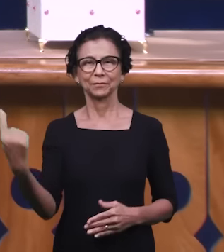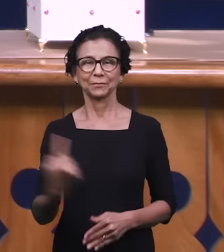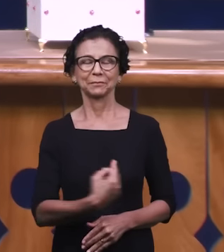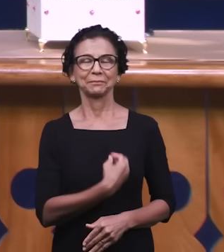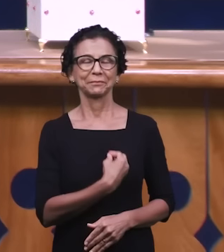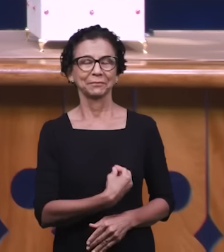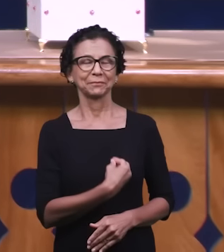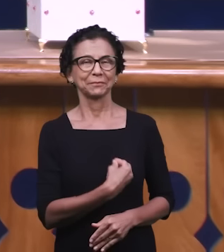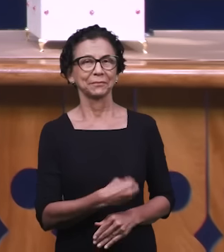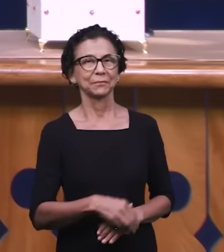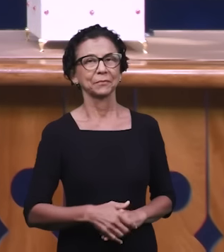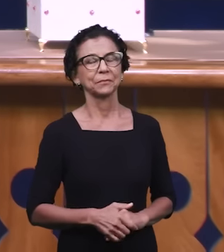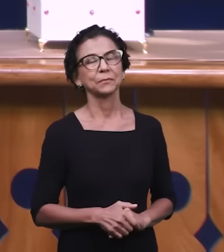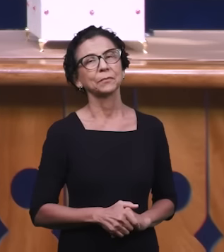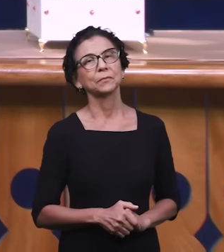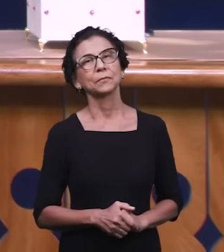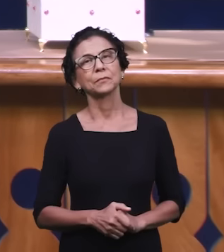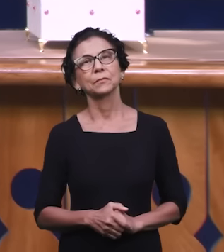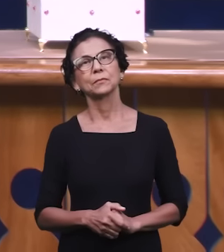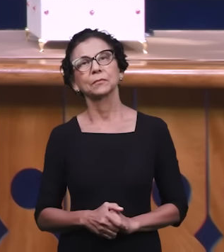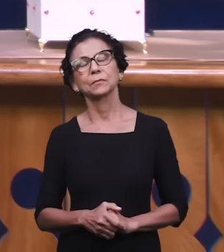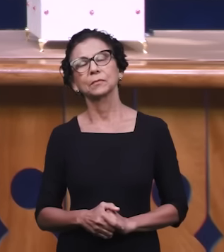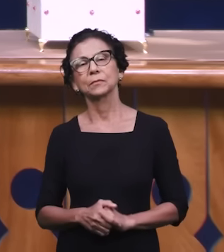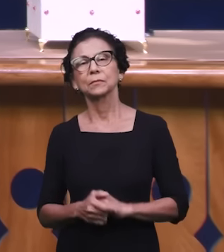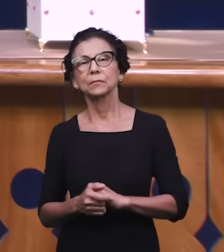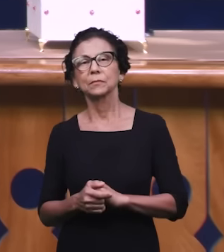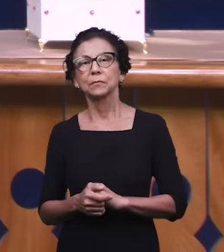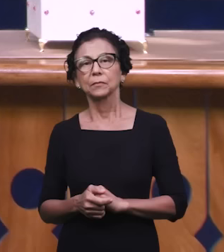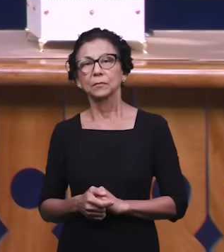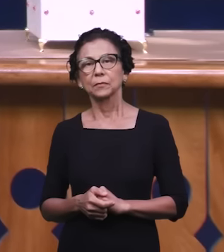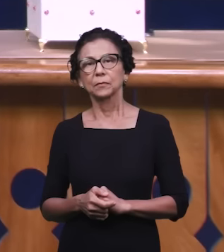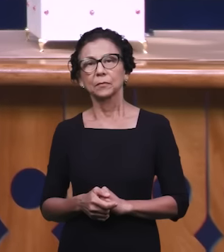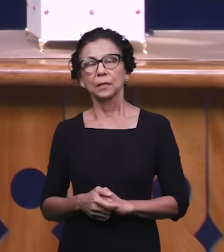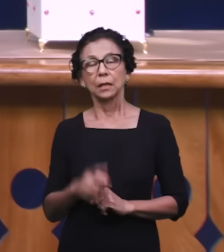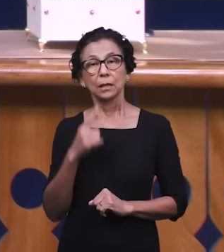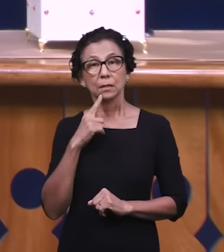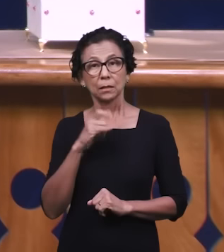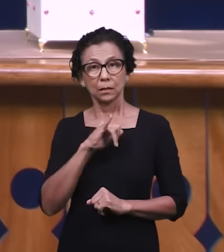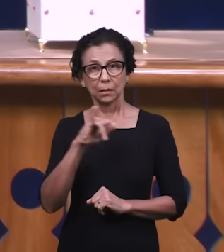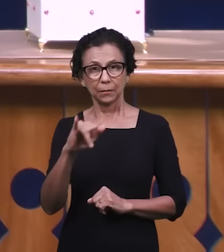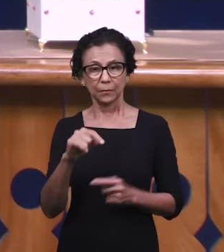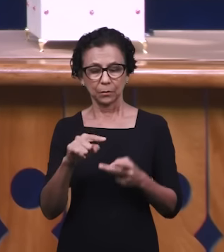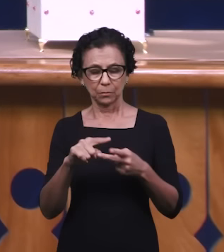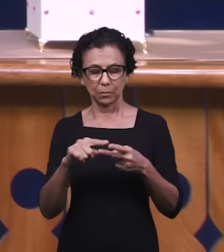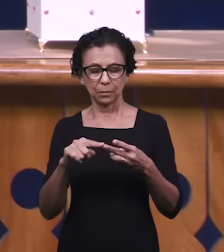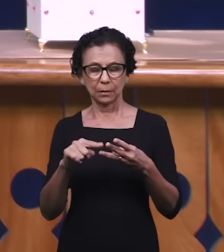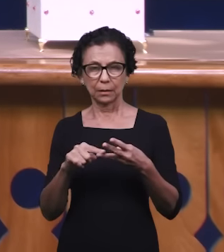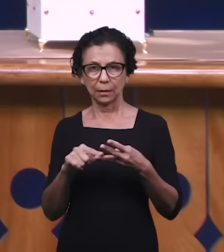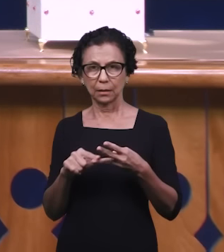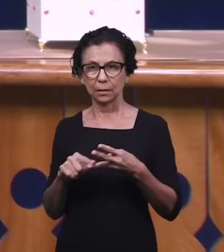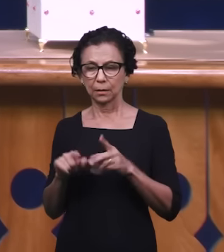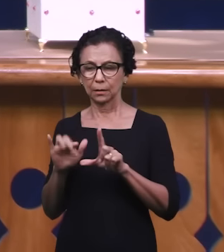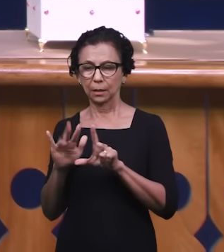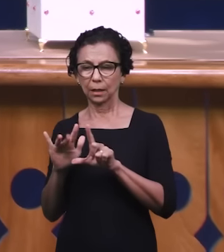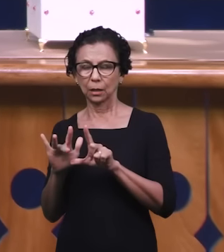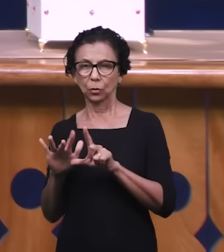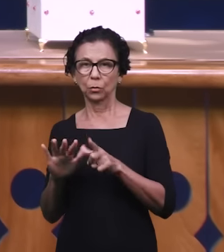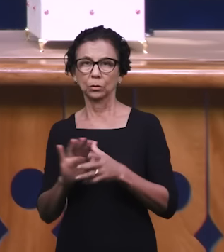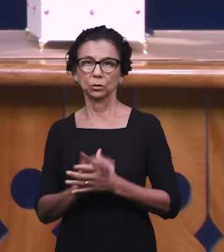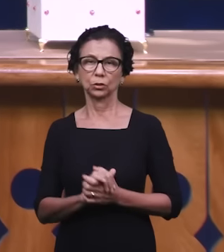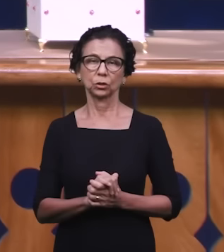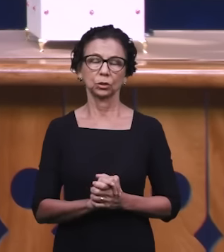conosco nesse culto. E haverá aí na parte inferior da tela a indicação no QR Code